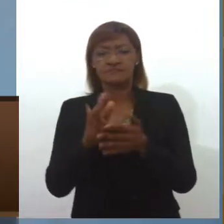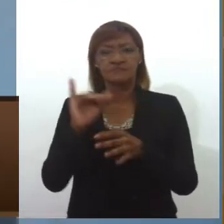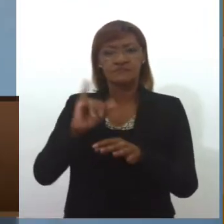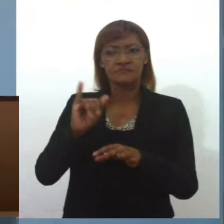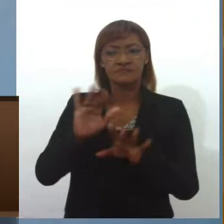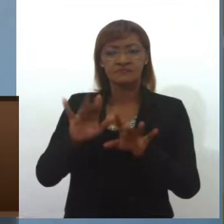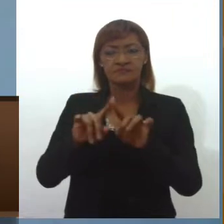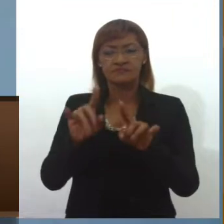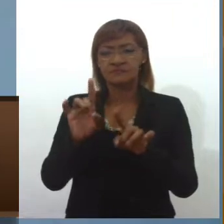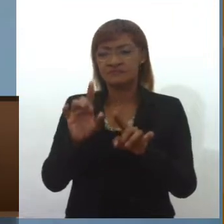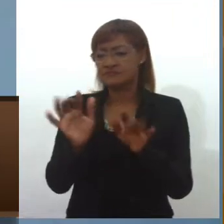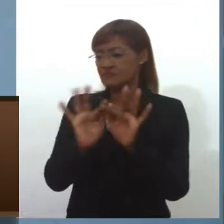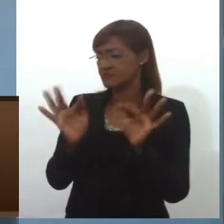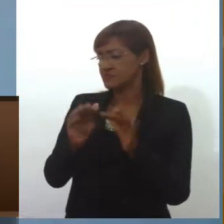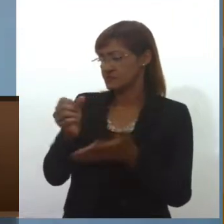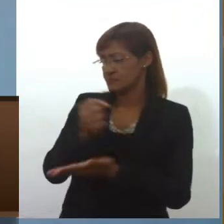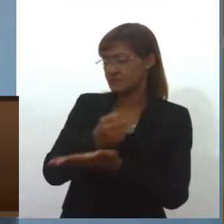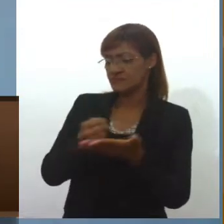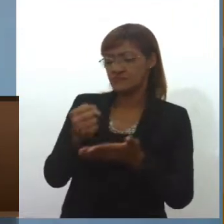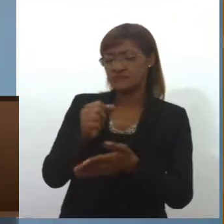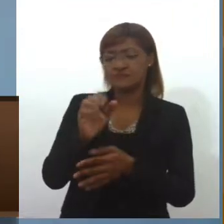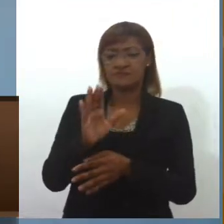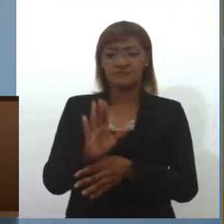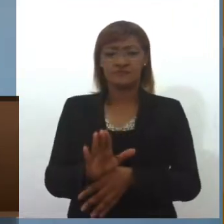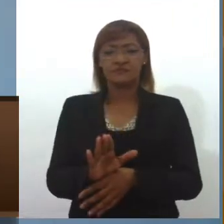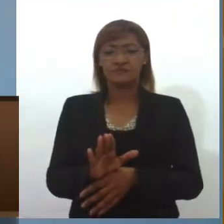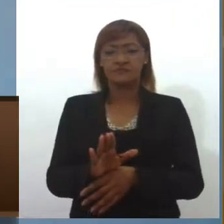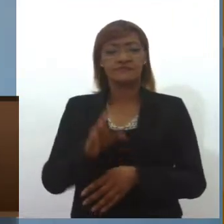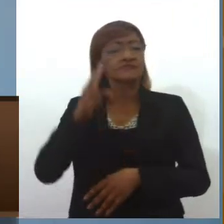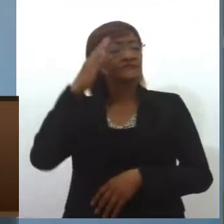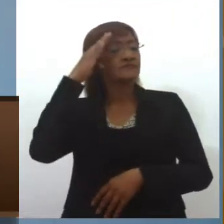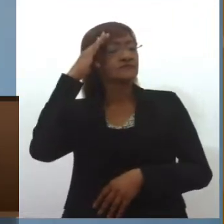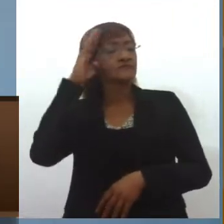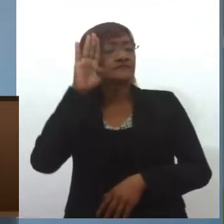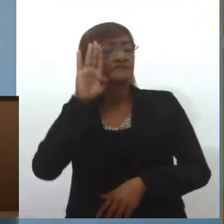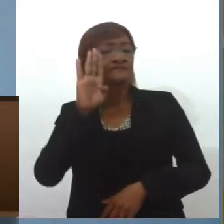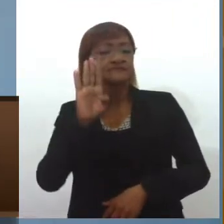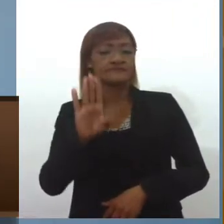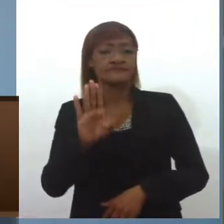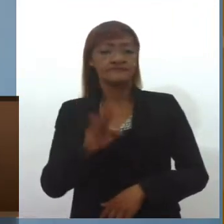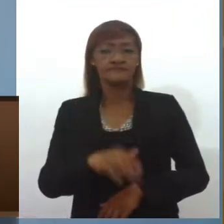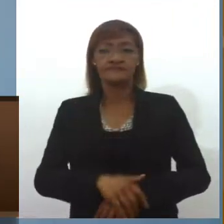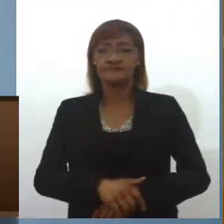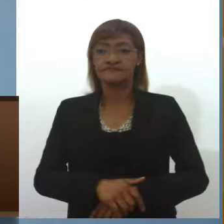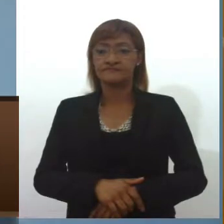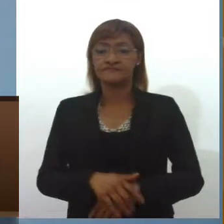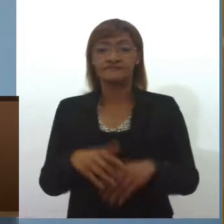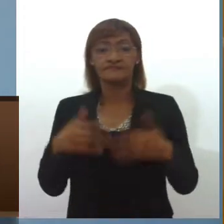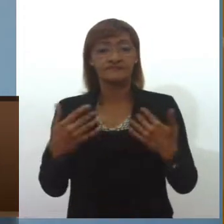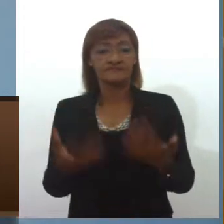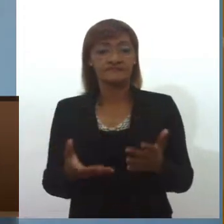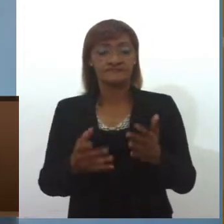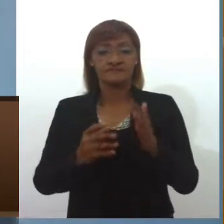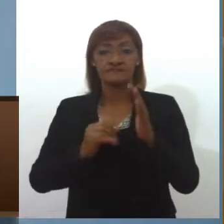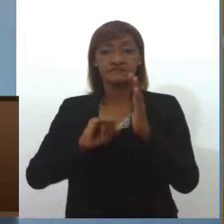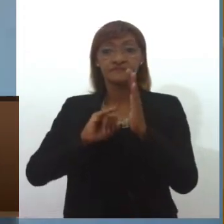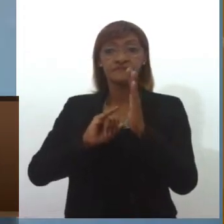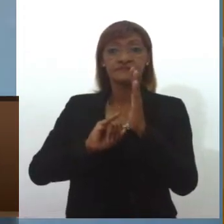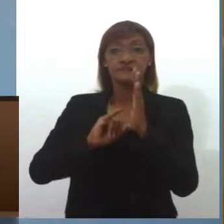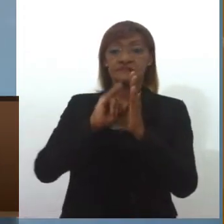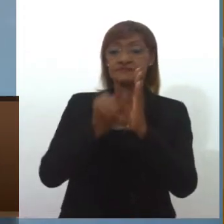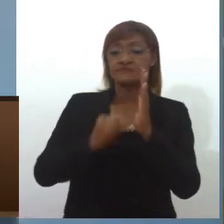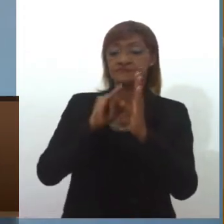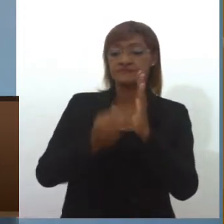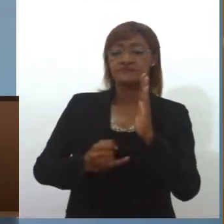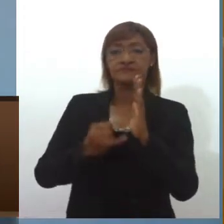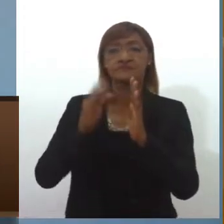básico, desestimularia a demanda, principalmente via canais de crédito. Ora, se os juros estão mais altos, isso desestimularia a tomada